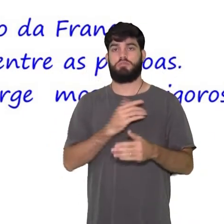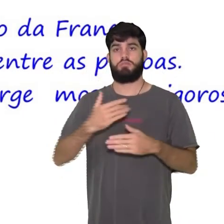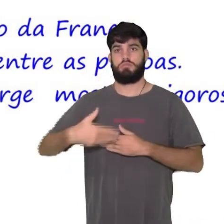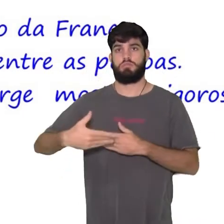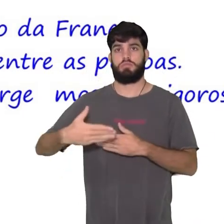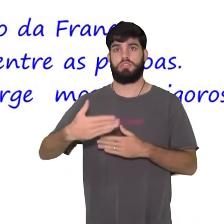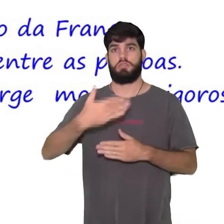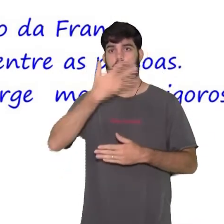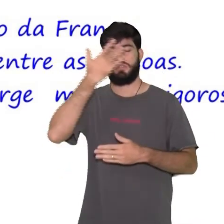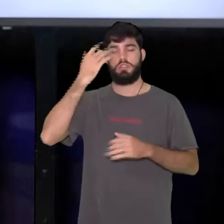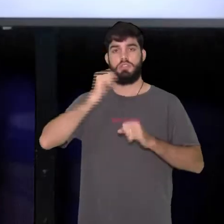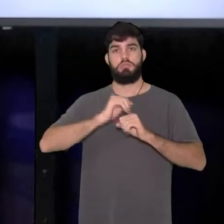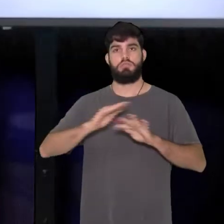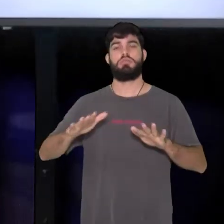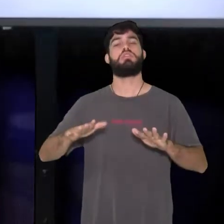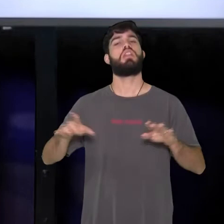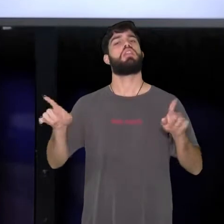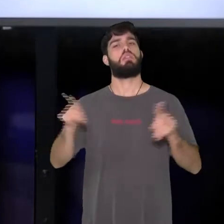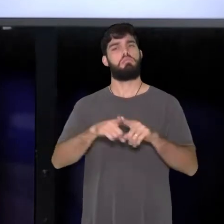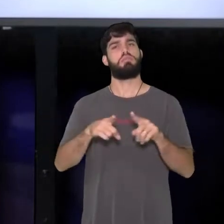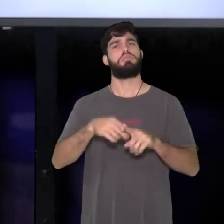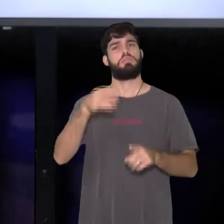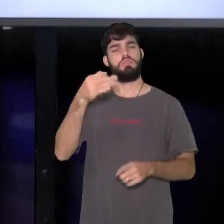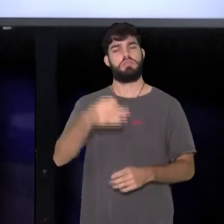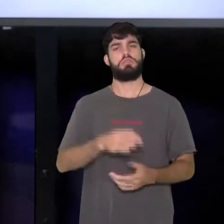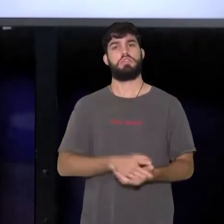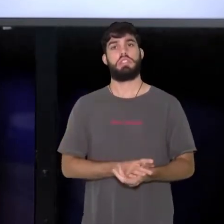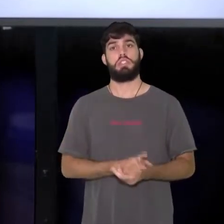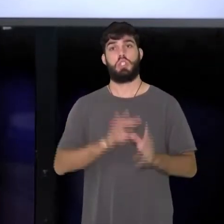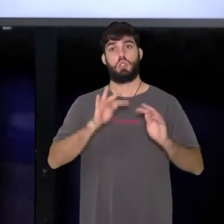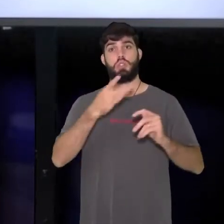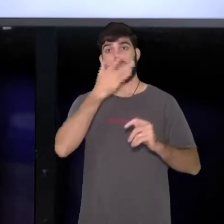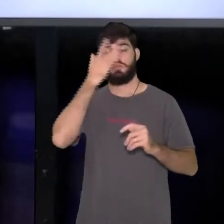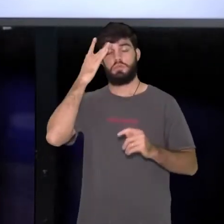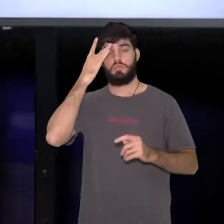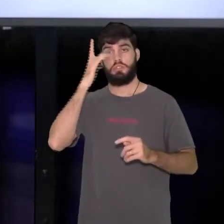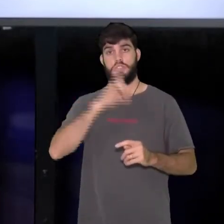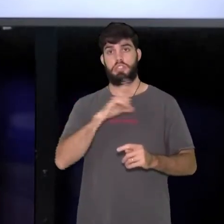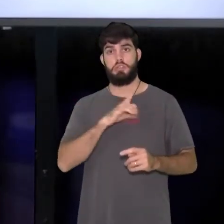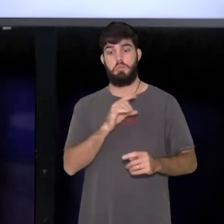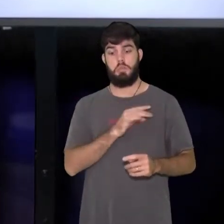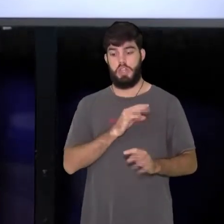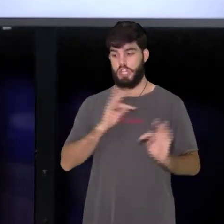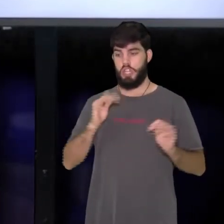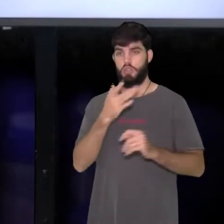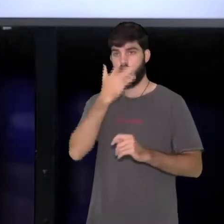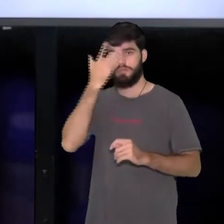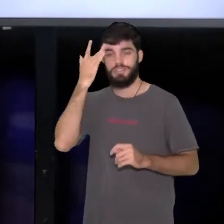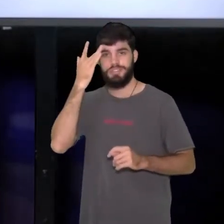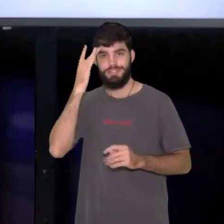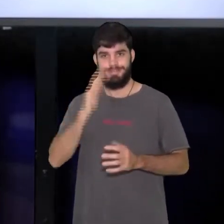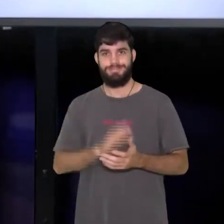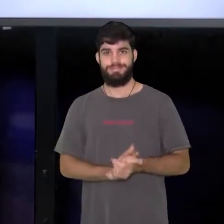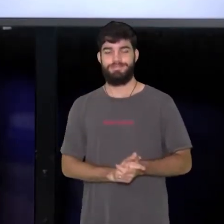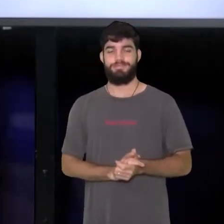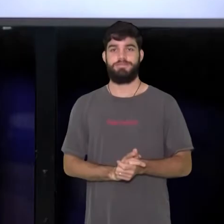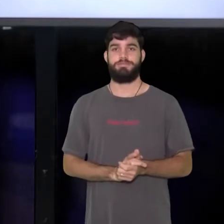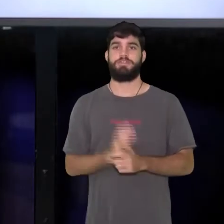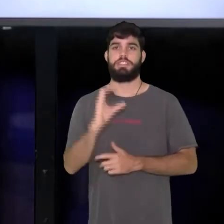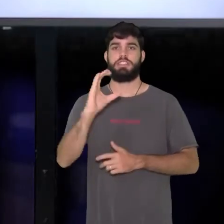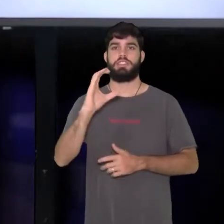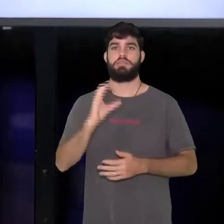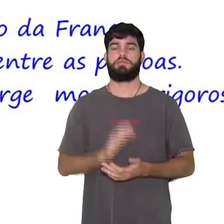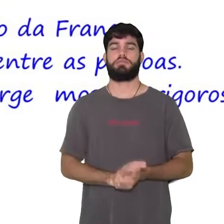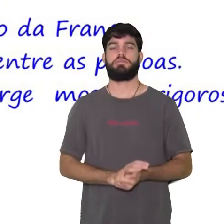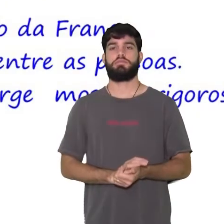generalizado entre as pessoas. Também está correto. Todo mundo tem medo de todo mundo. Então, vamos para a